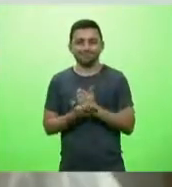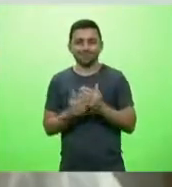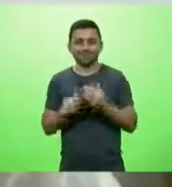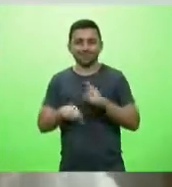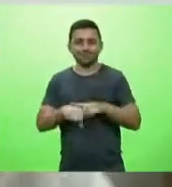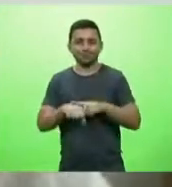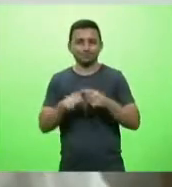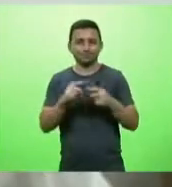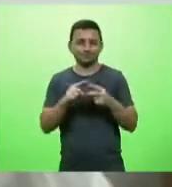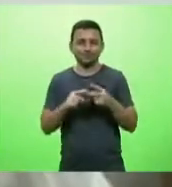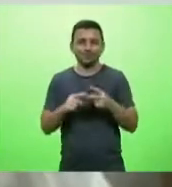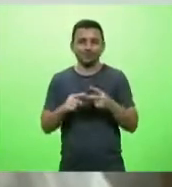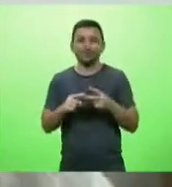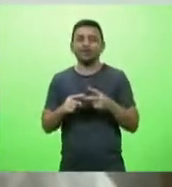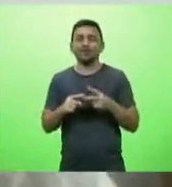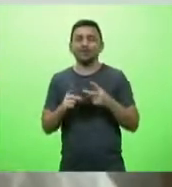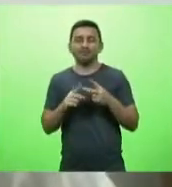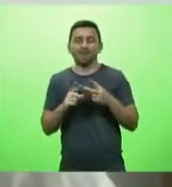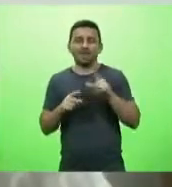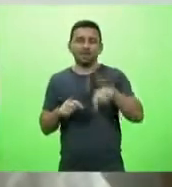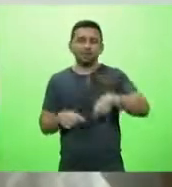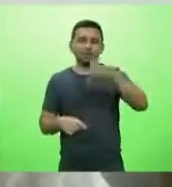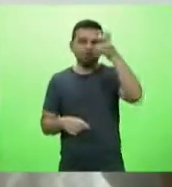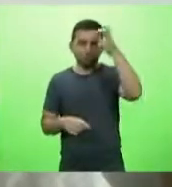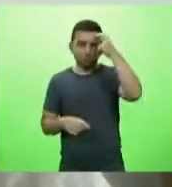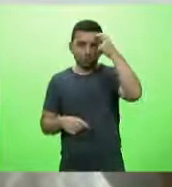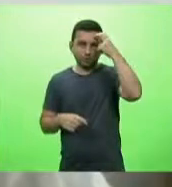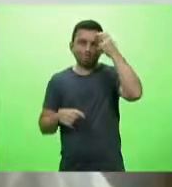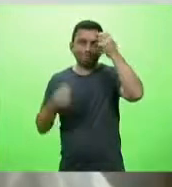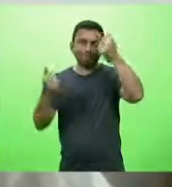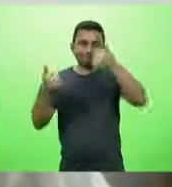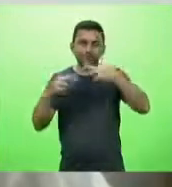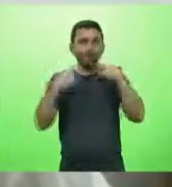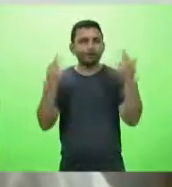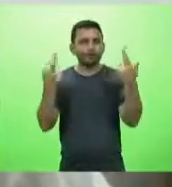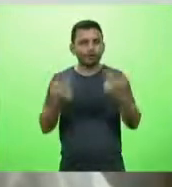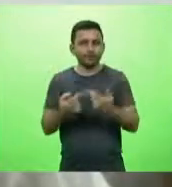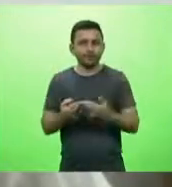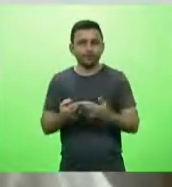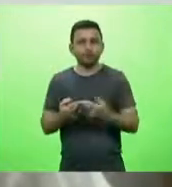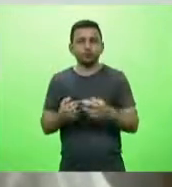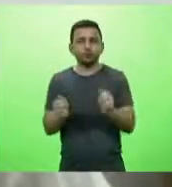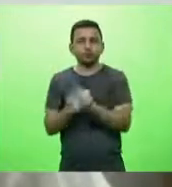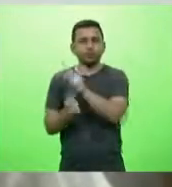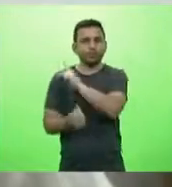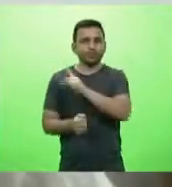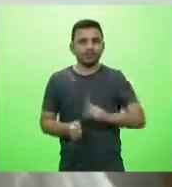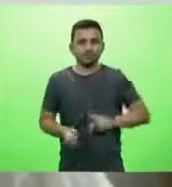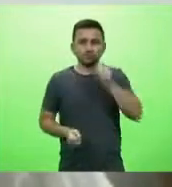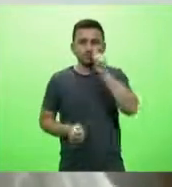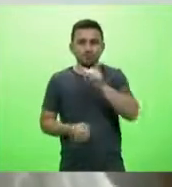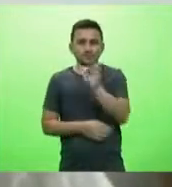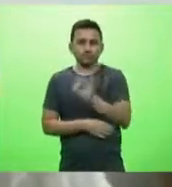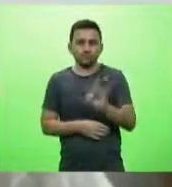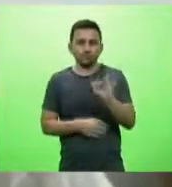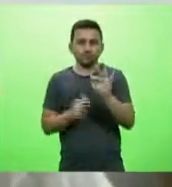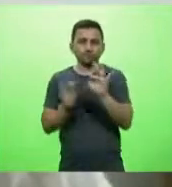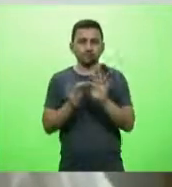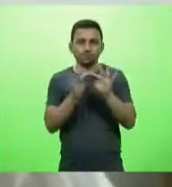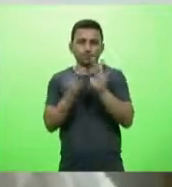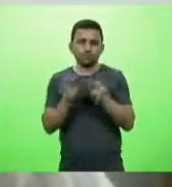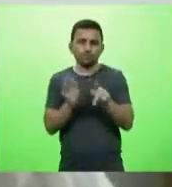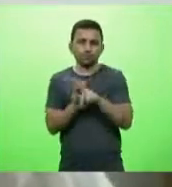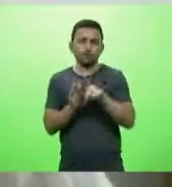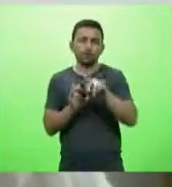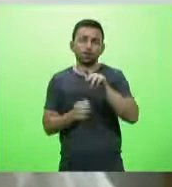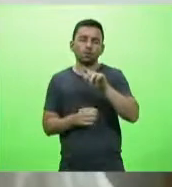matérias, foi com relação à cultura. Nós tivemos uma audiência com a presidenta da Fundação Catarinense de